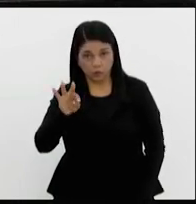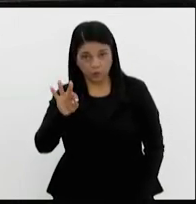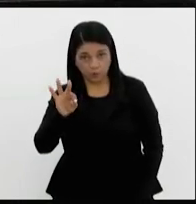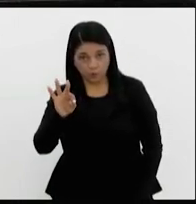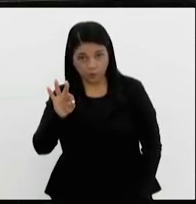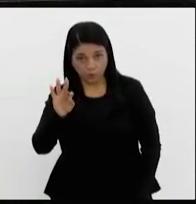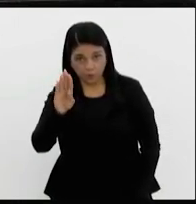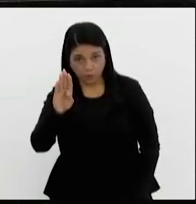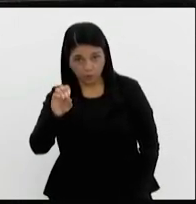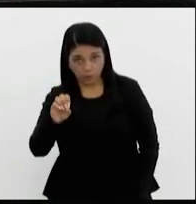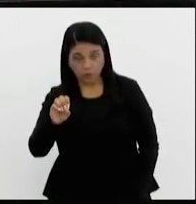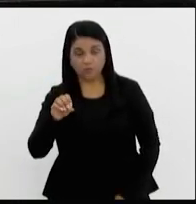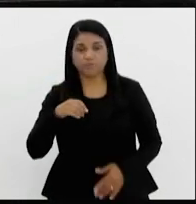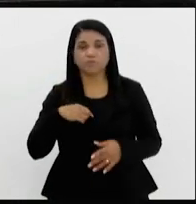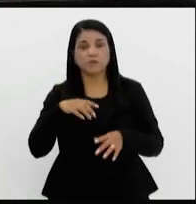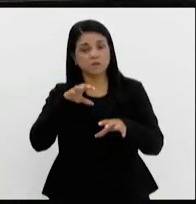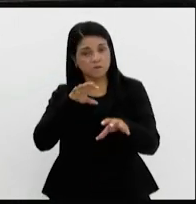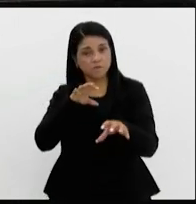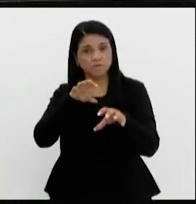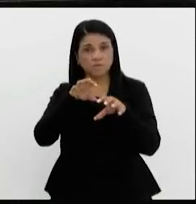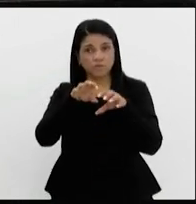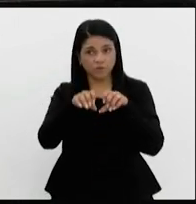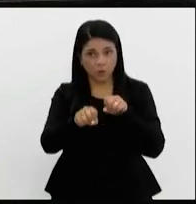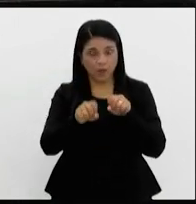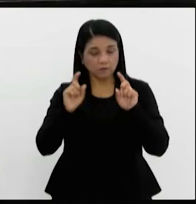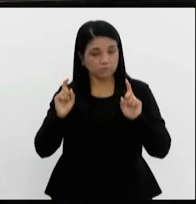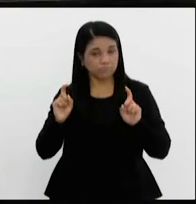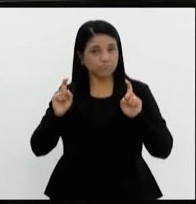Estais empossados e advertidos.